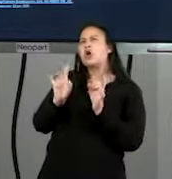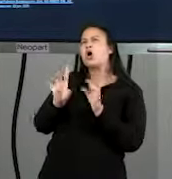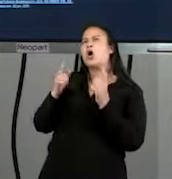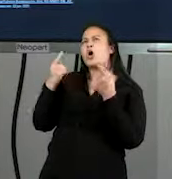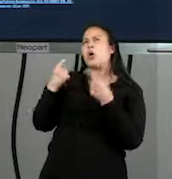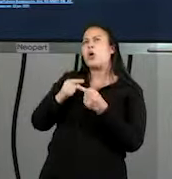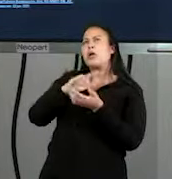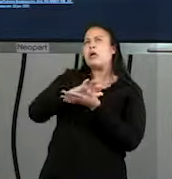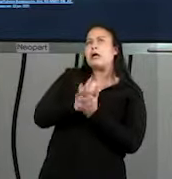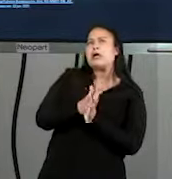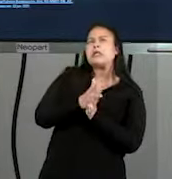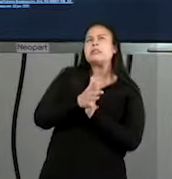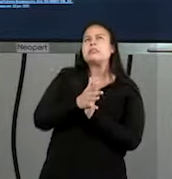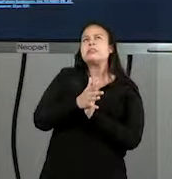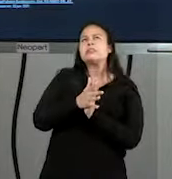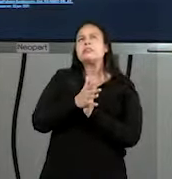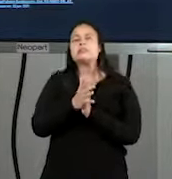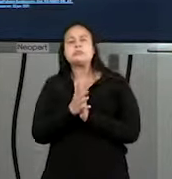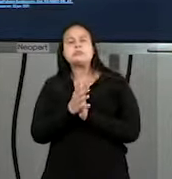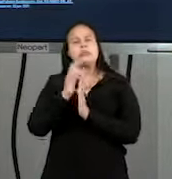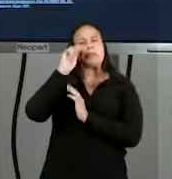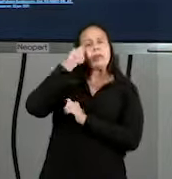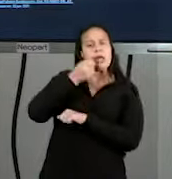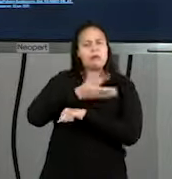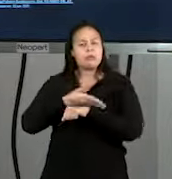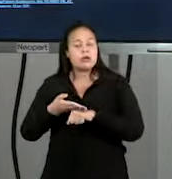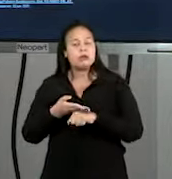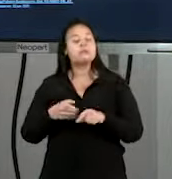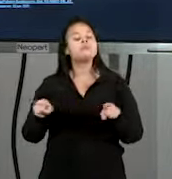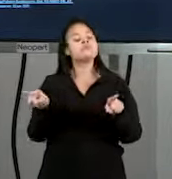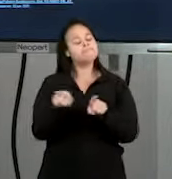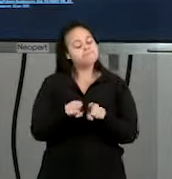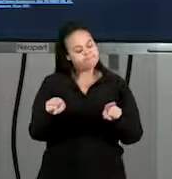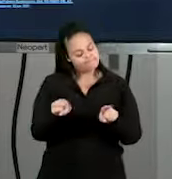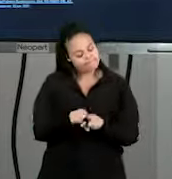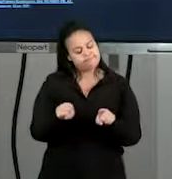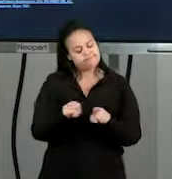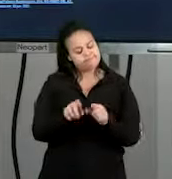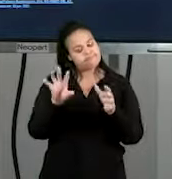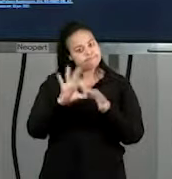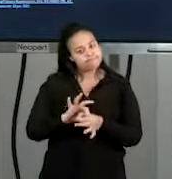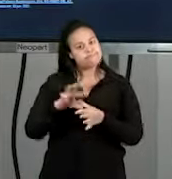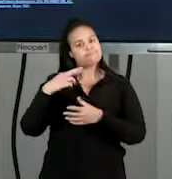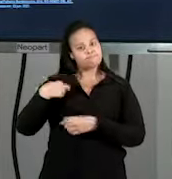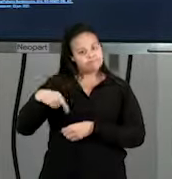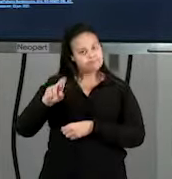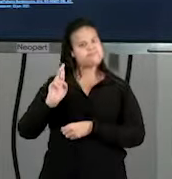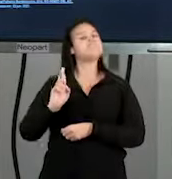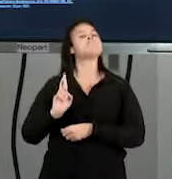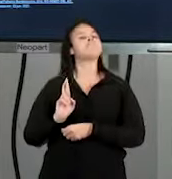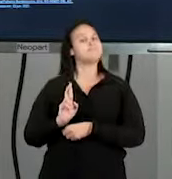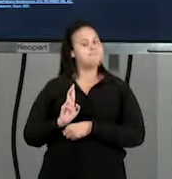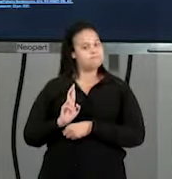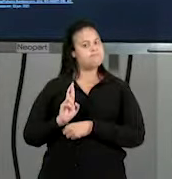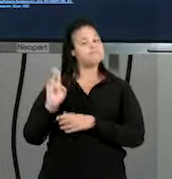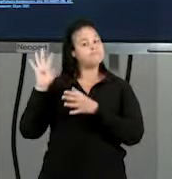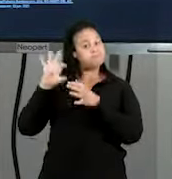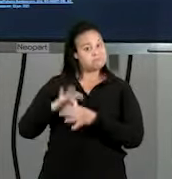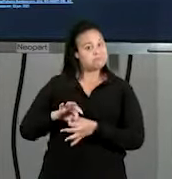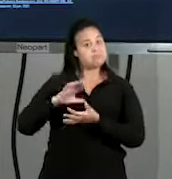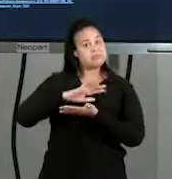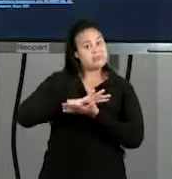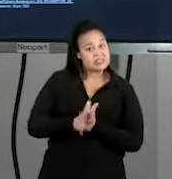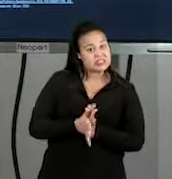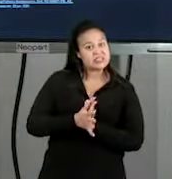não era só contra os negros, os brancos também? Também existem situações em que há racismo, em que há